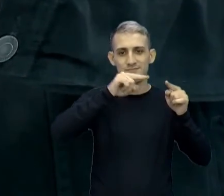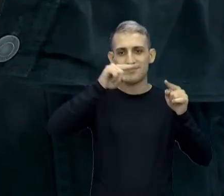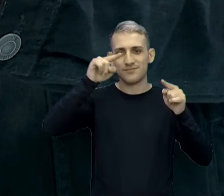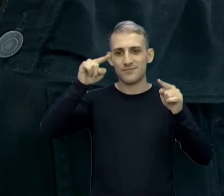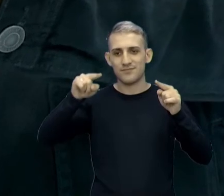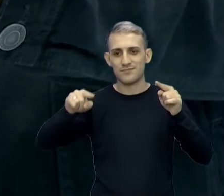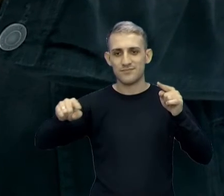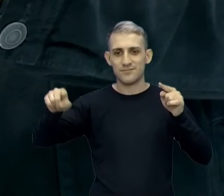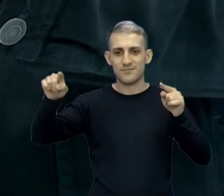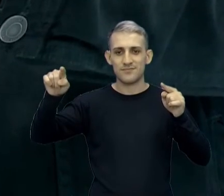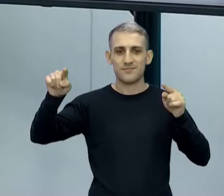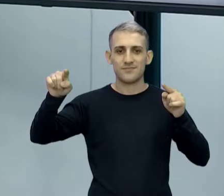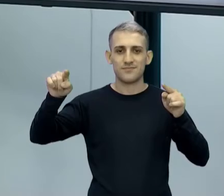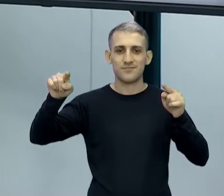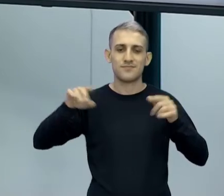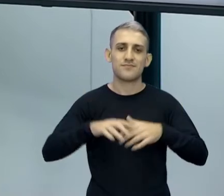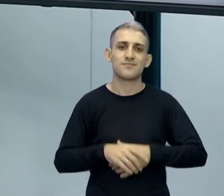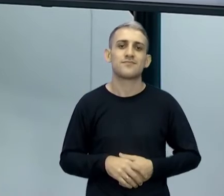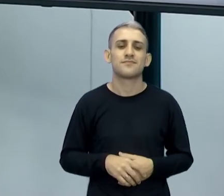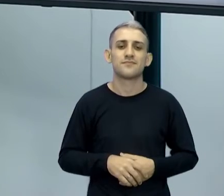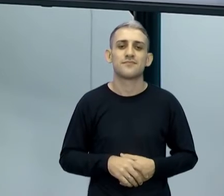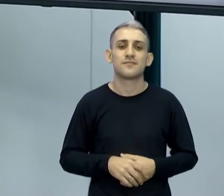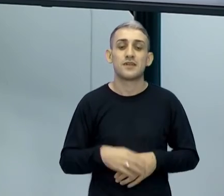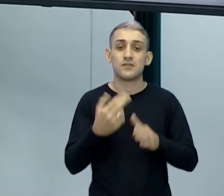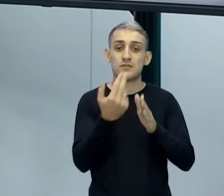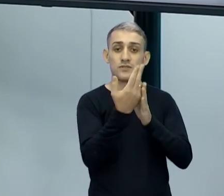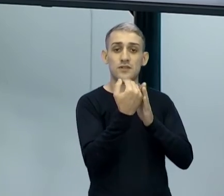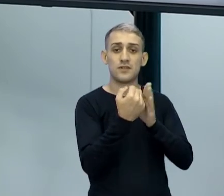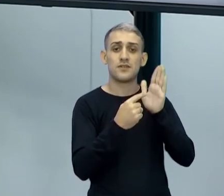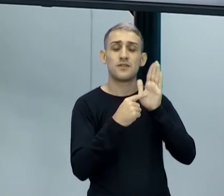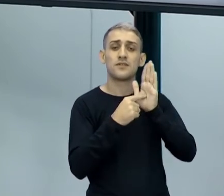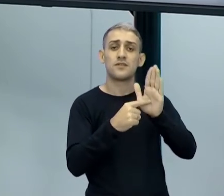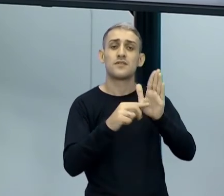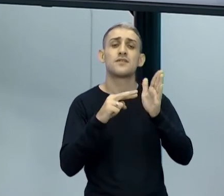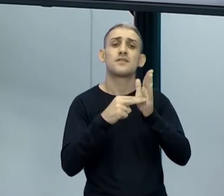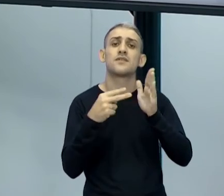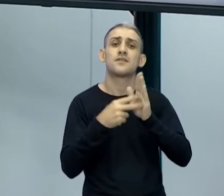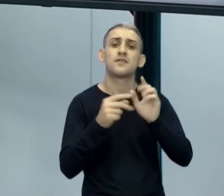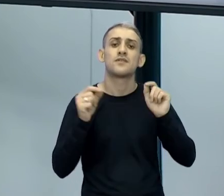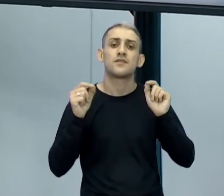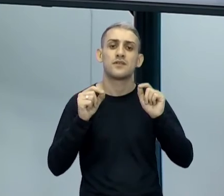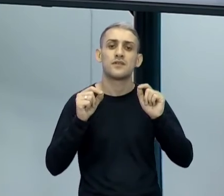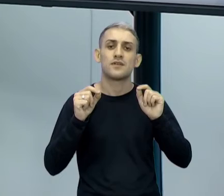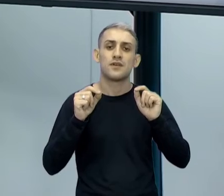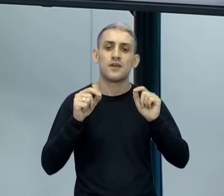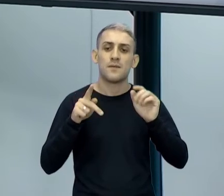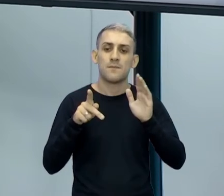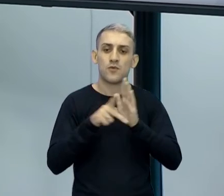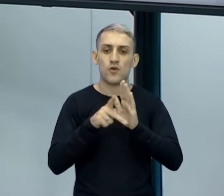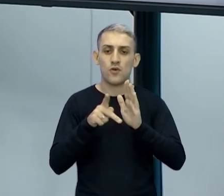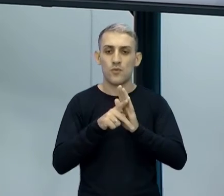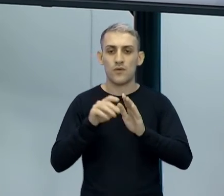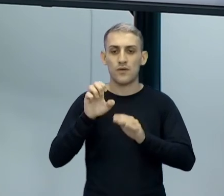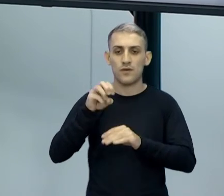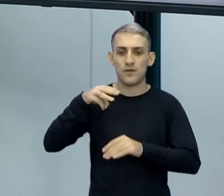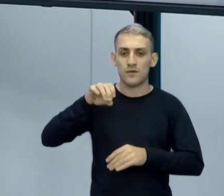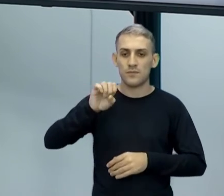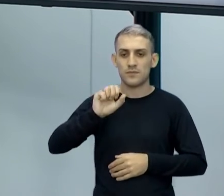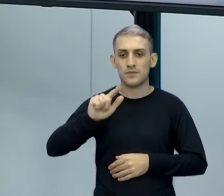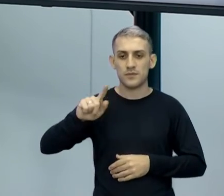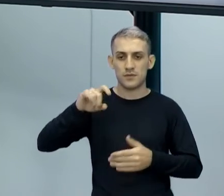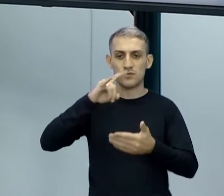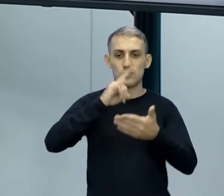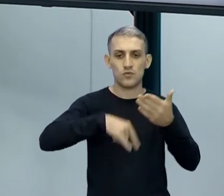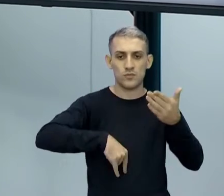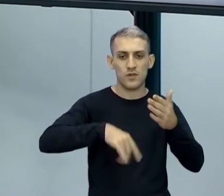S deitado. Essa figura aqui, ela significa emissão de documentos, seja